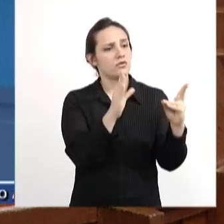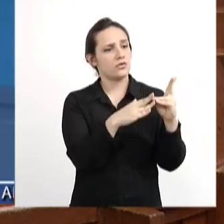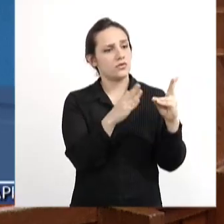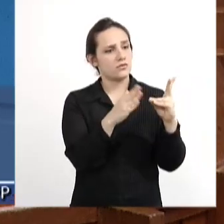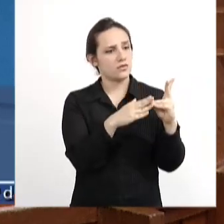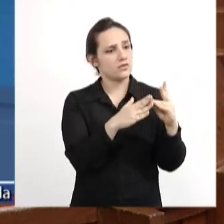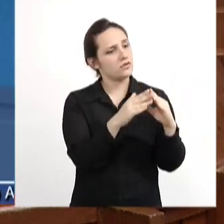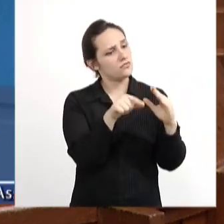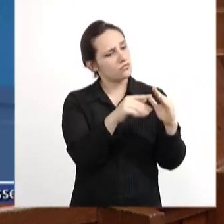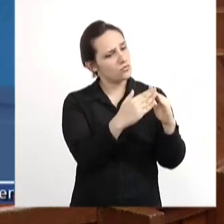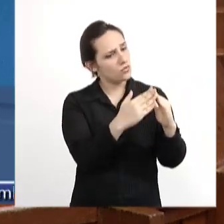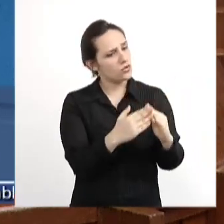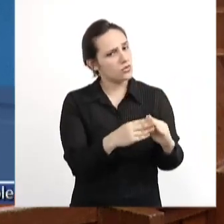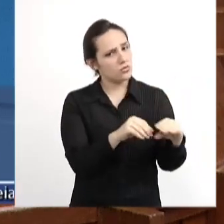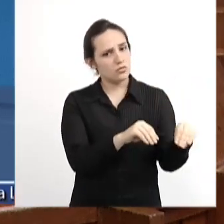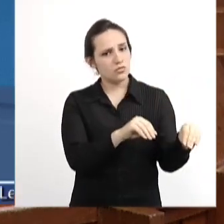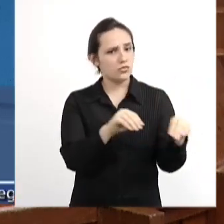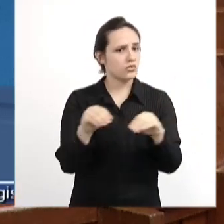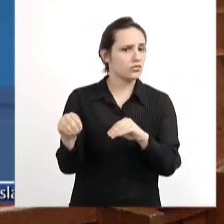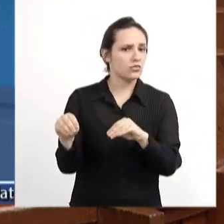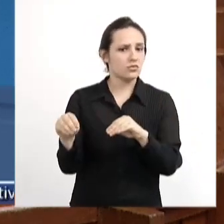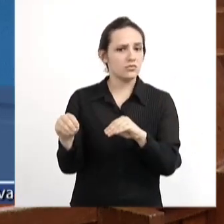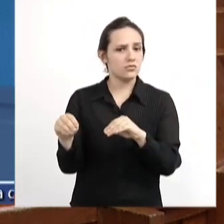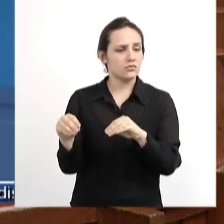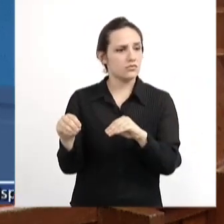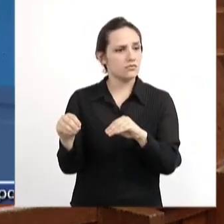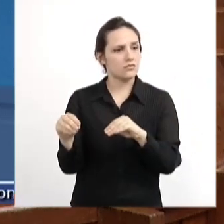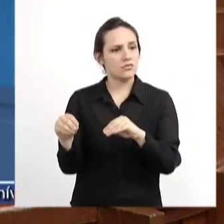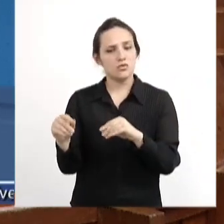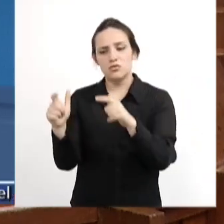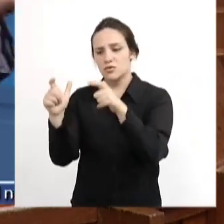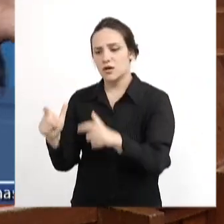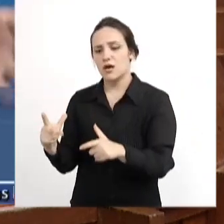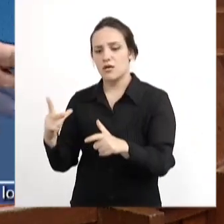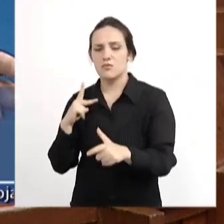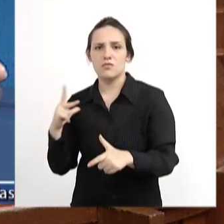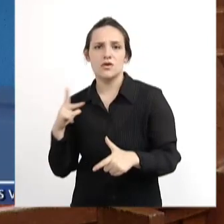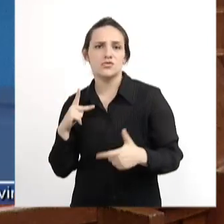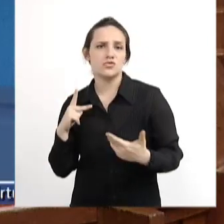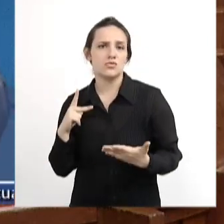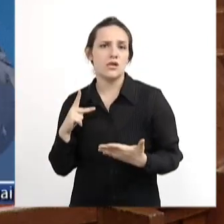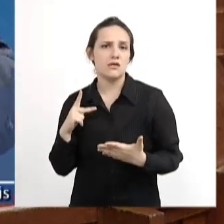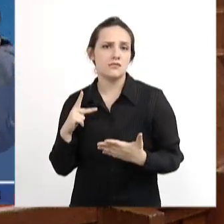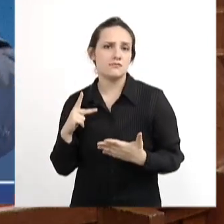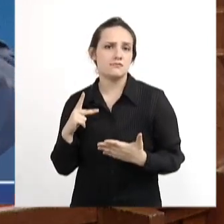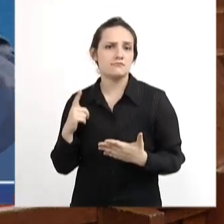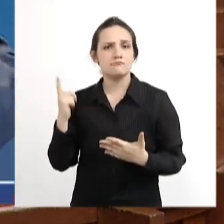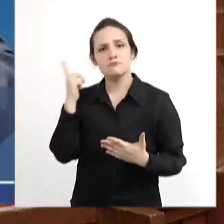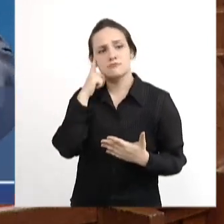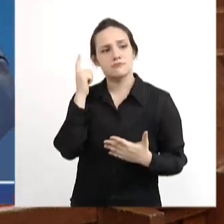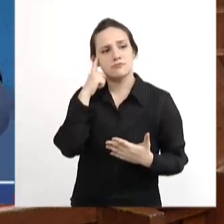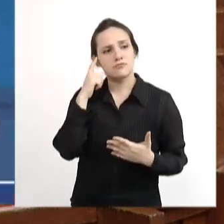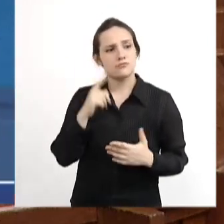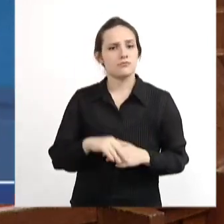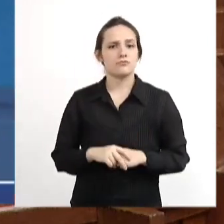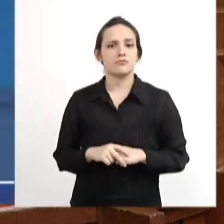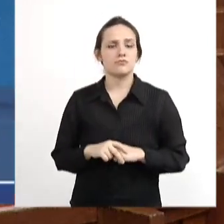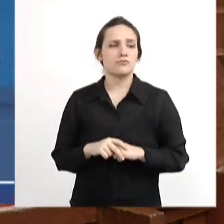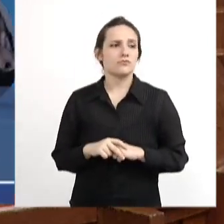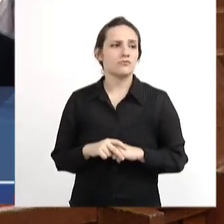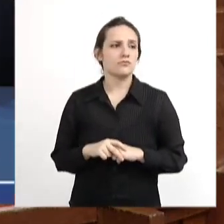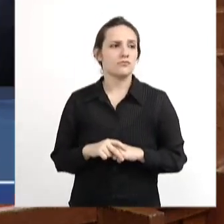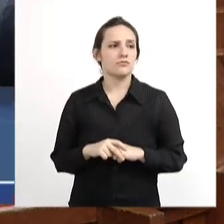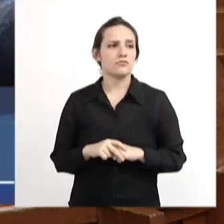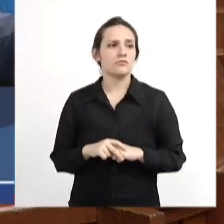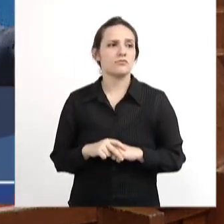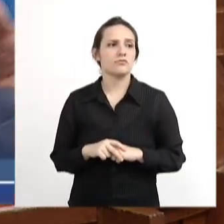ele morava e foi para a terra privada, na ilusão de que,